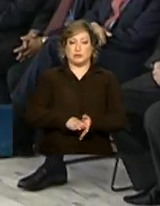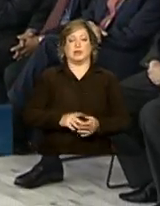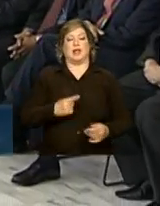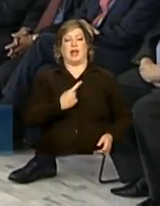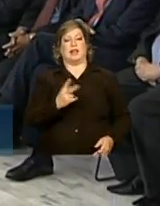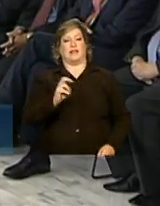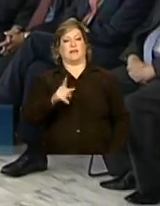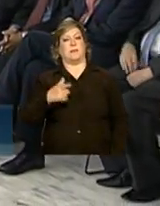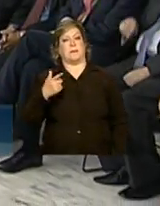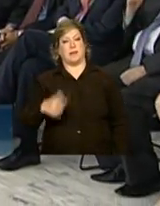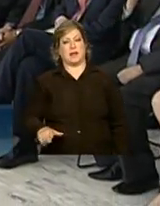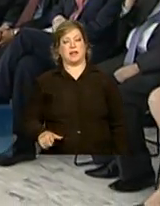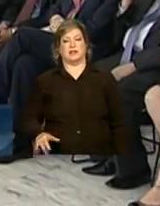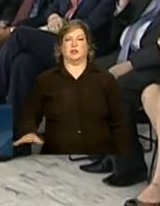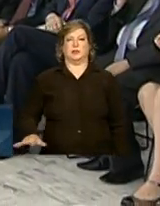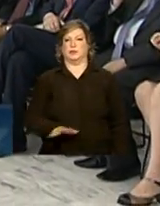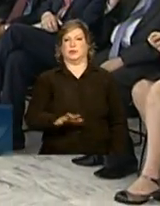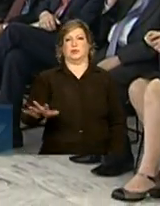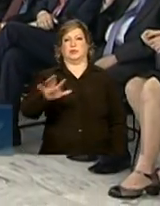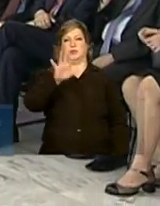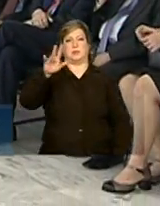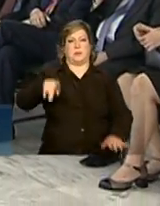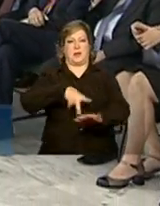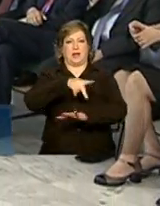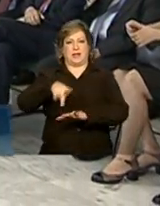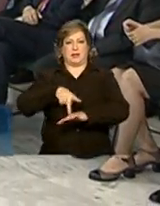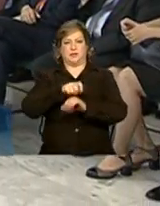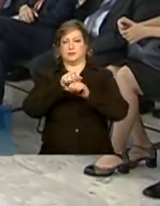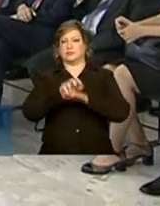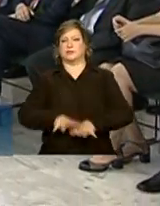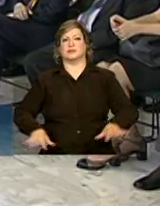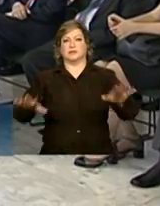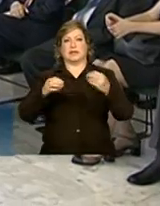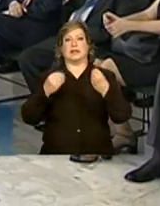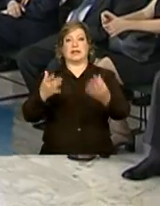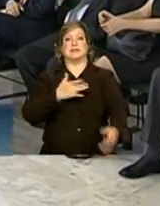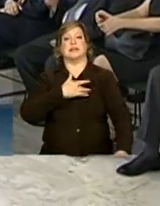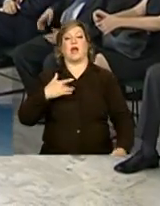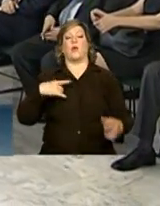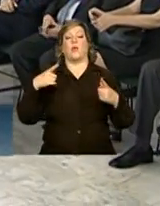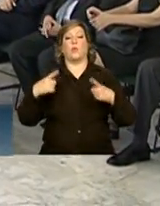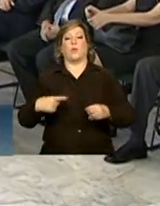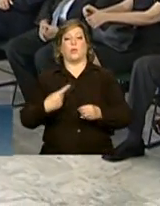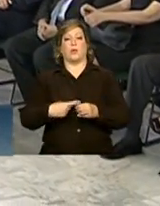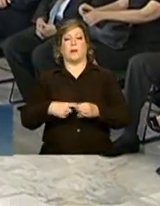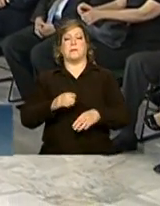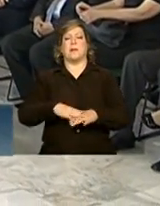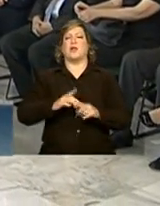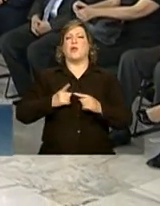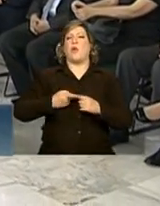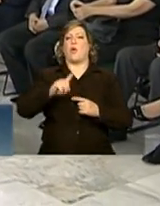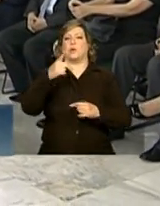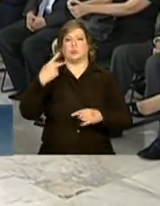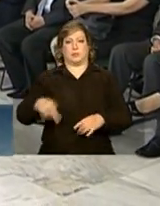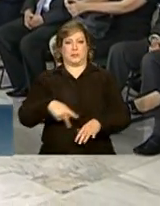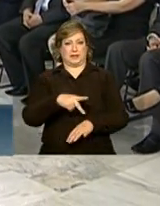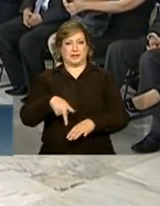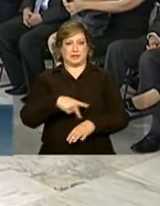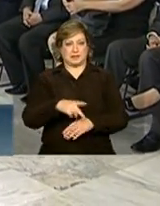mais percorrendo a nossa nação, levando saúde aos locais mais distantes do nosso